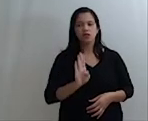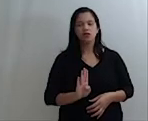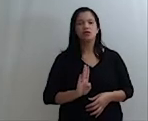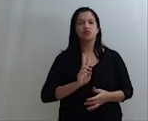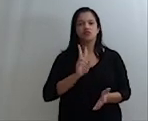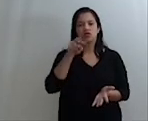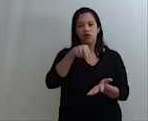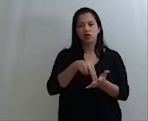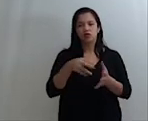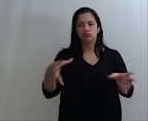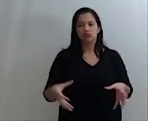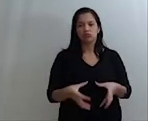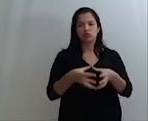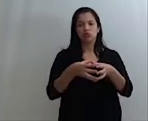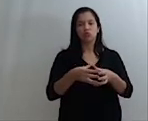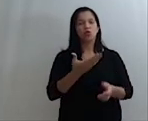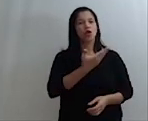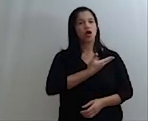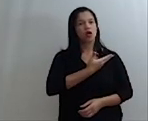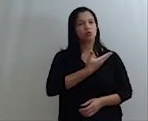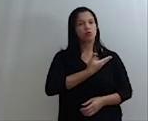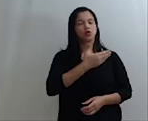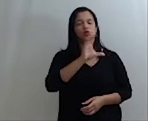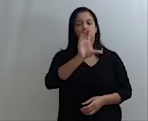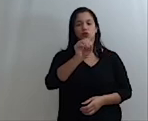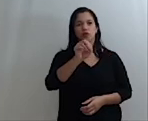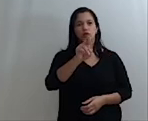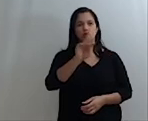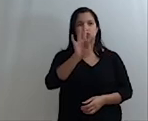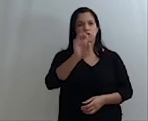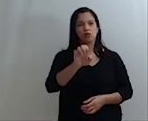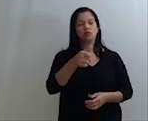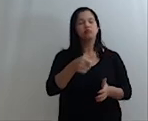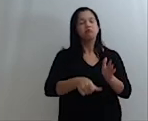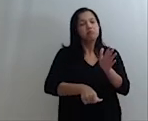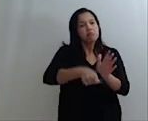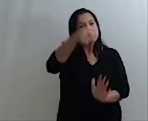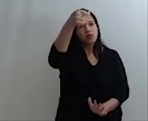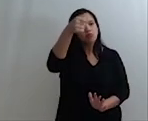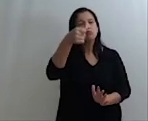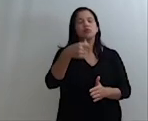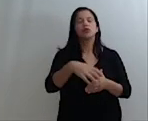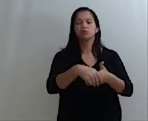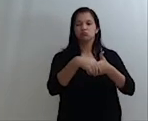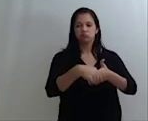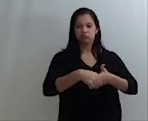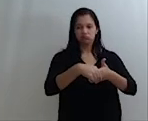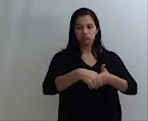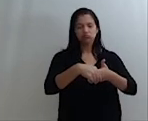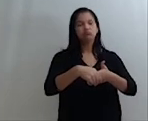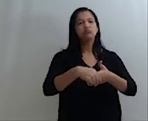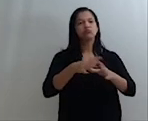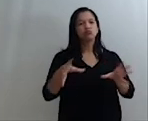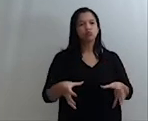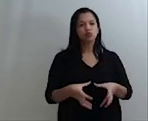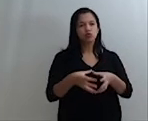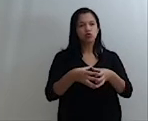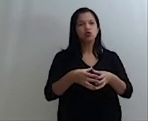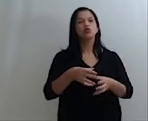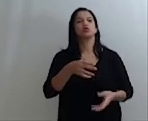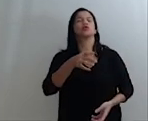eh em primeiro lugar cumprimentando a defensoria pública de Santa Catarina pelo excelente trabalho